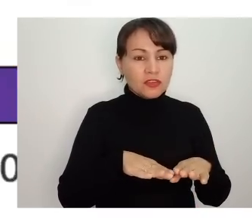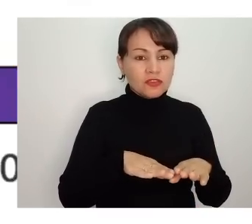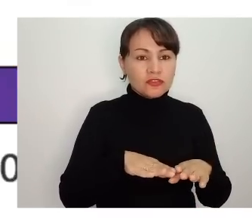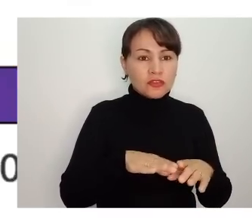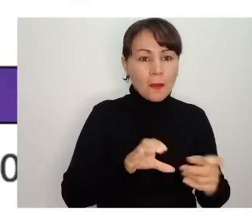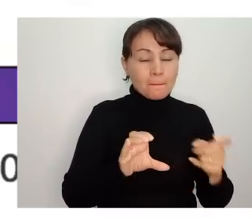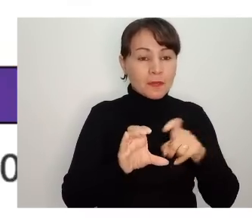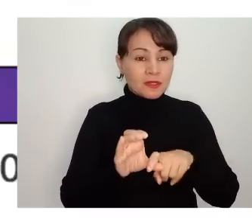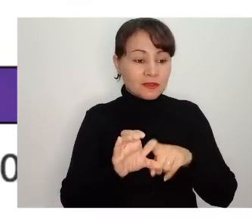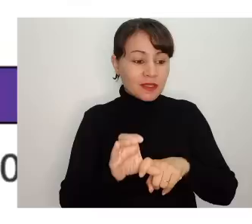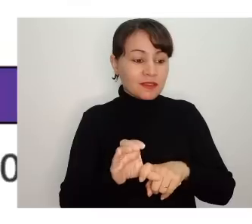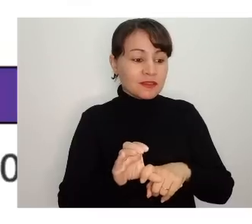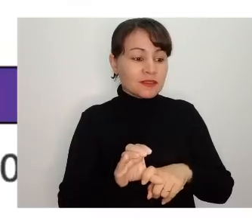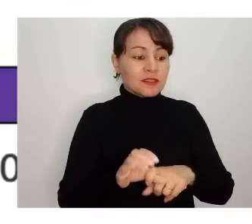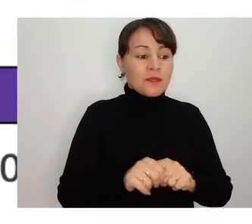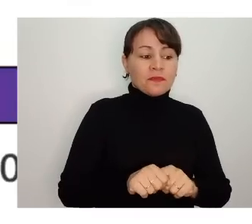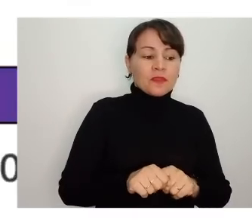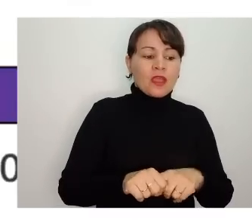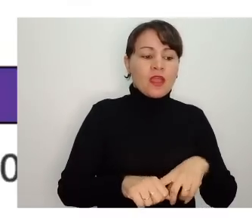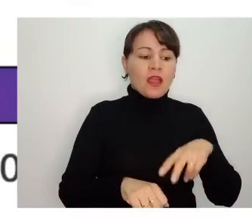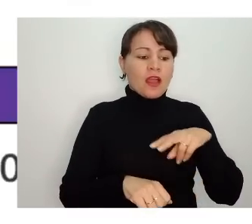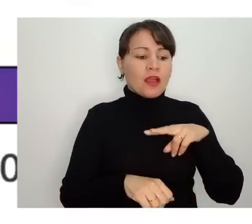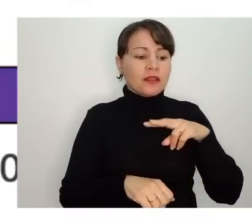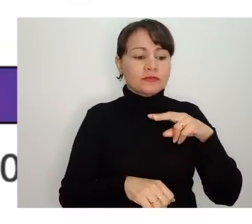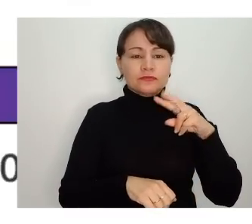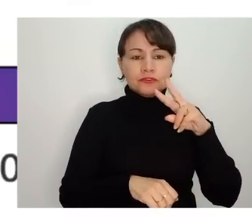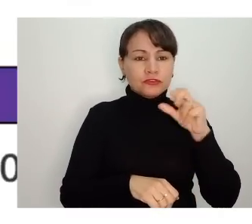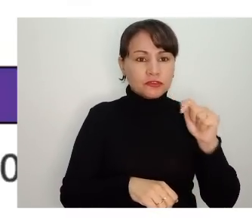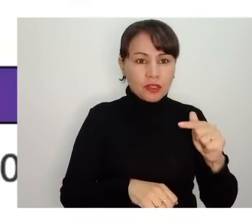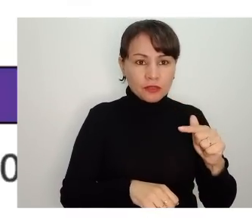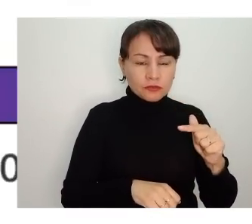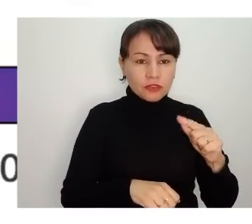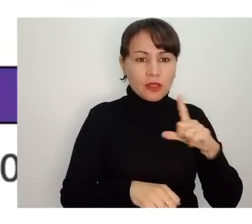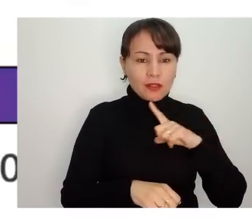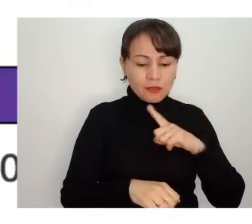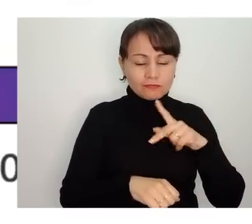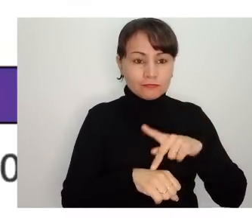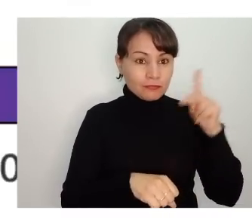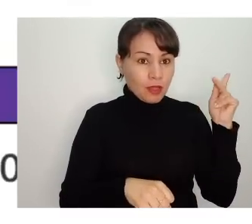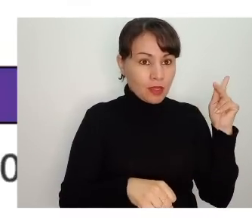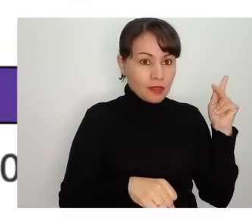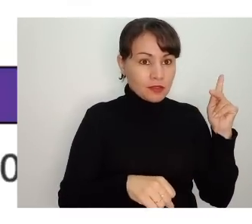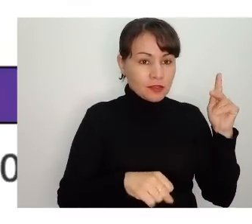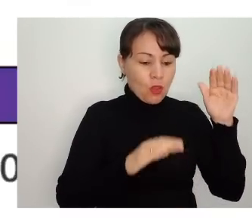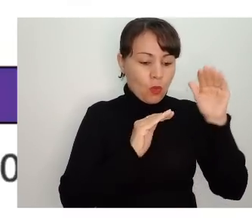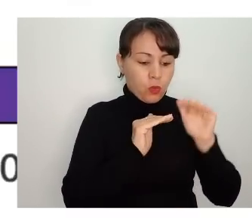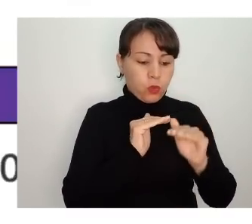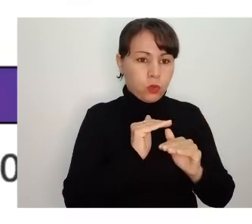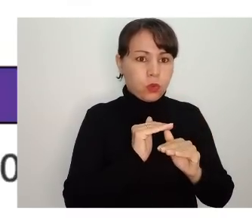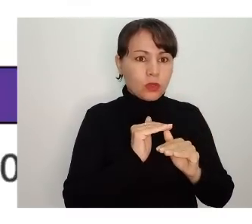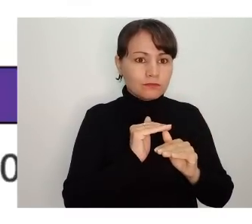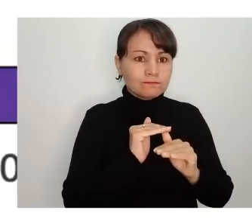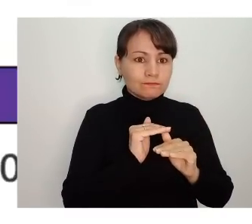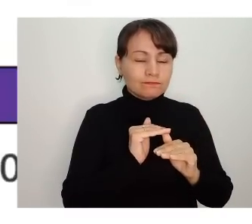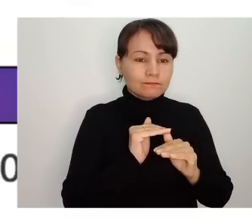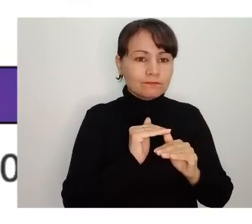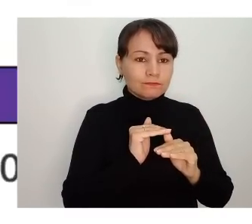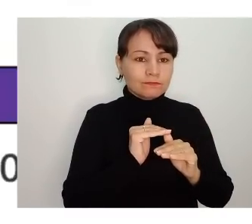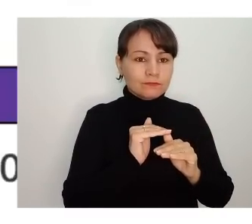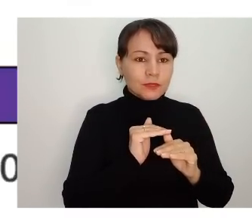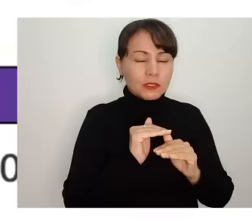de inteligência é 87 do Brasil. Claro que tem países que estão bem abaixo.